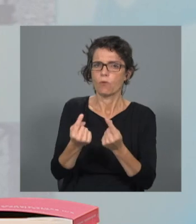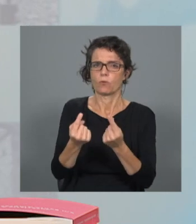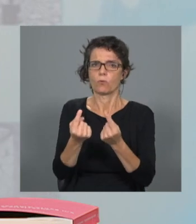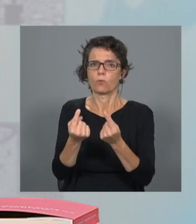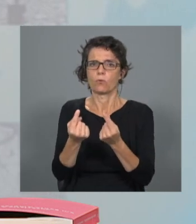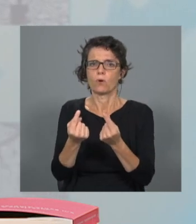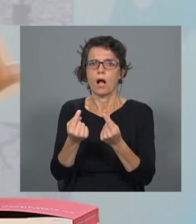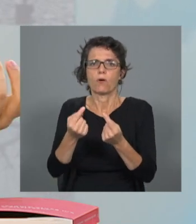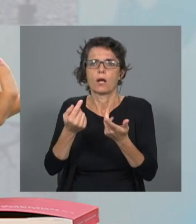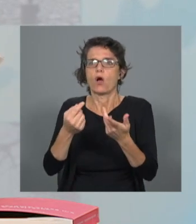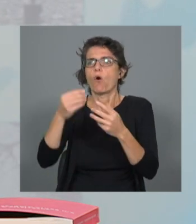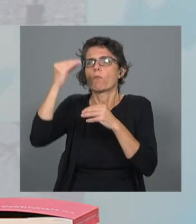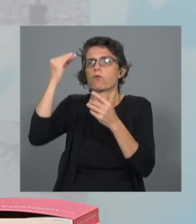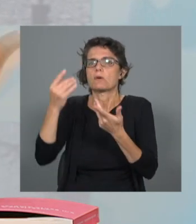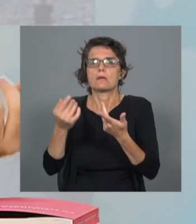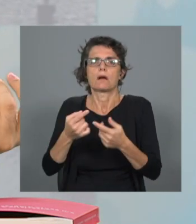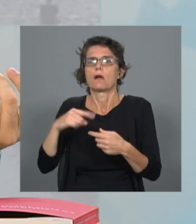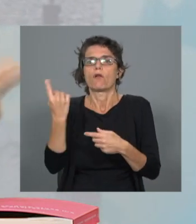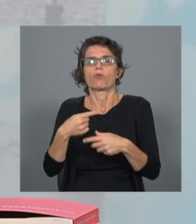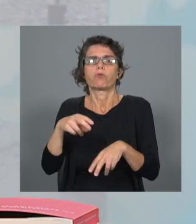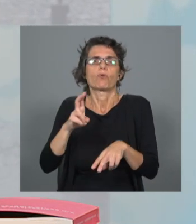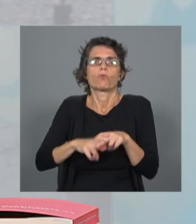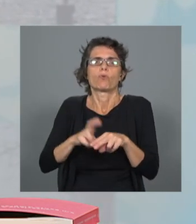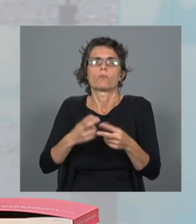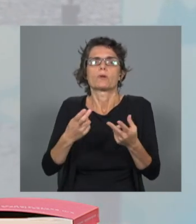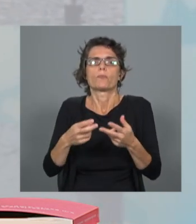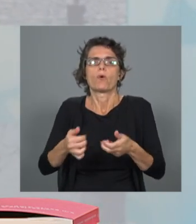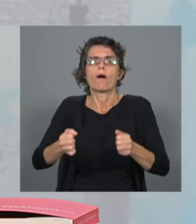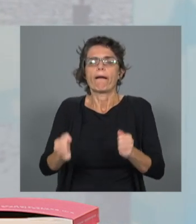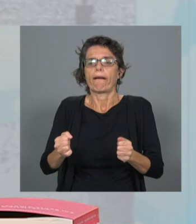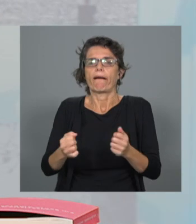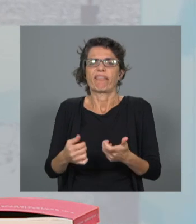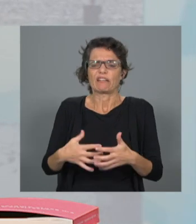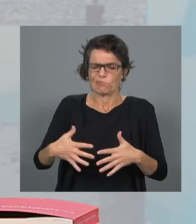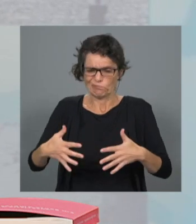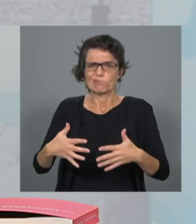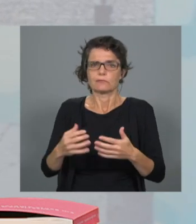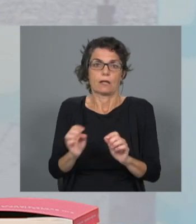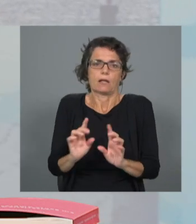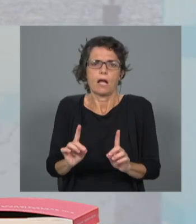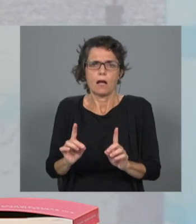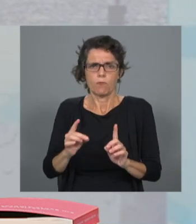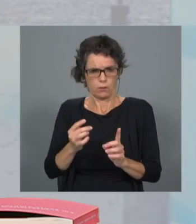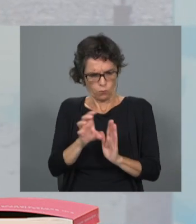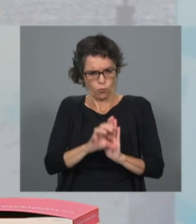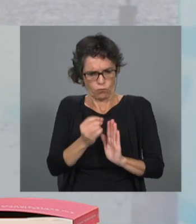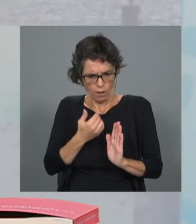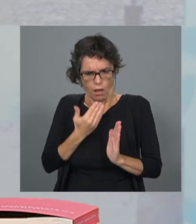ser propriamente uma formação de estarmos 1 hora sentados em cadeiras desconfortáveis. Temos que ter a hipótese também de poder acolher,